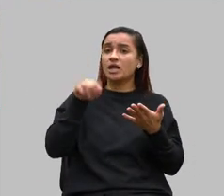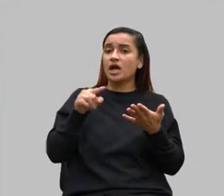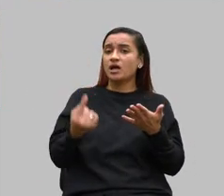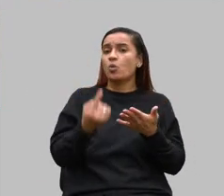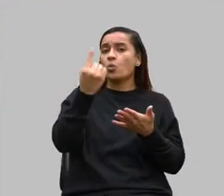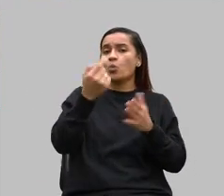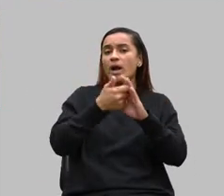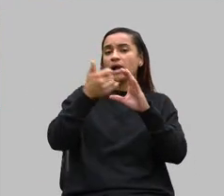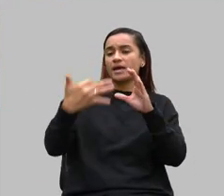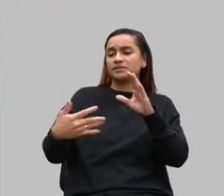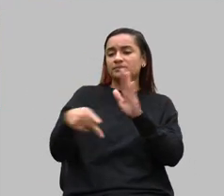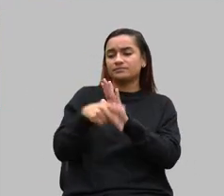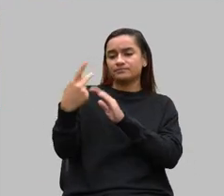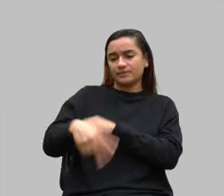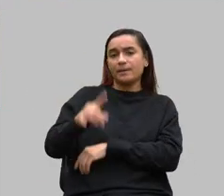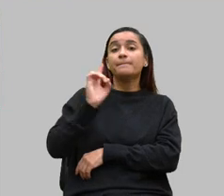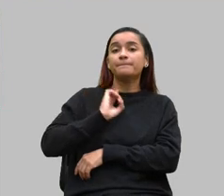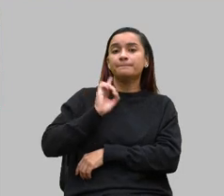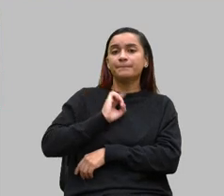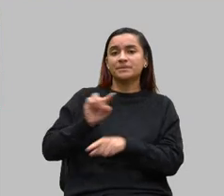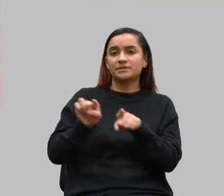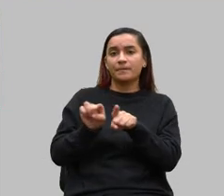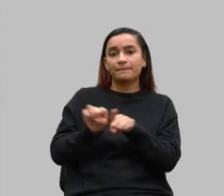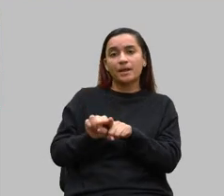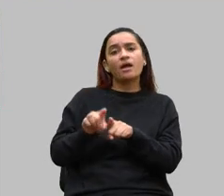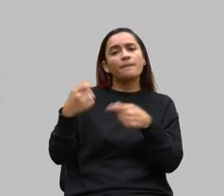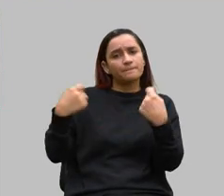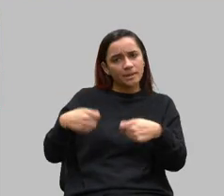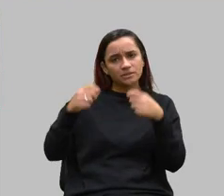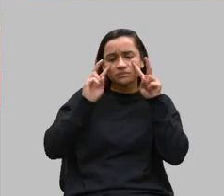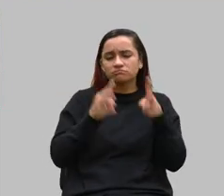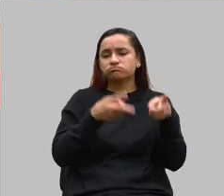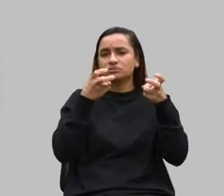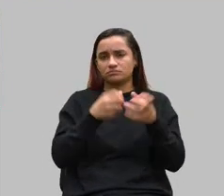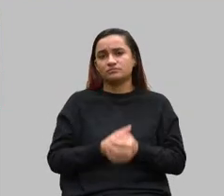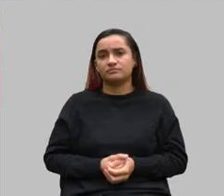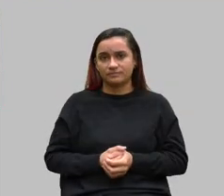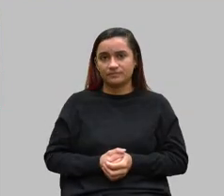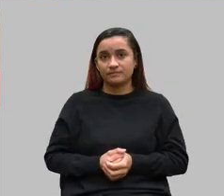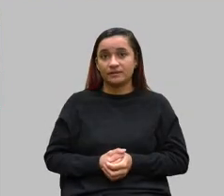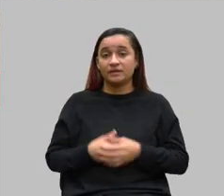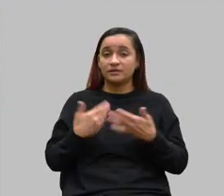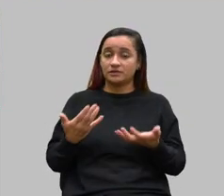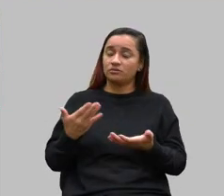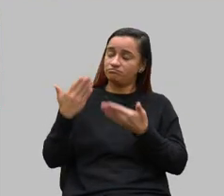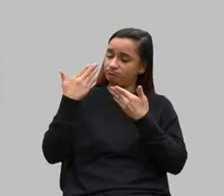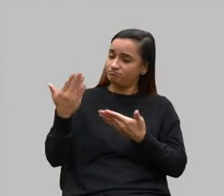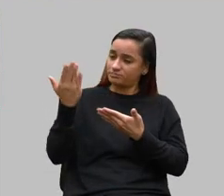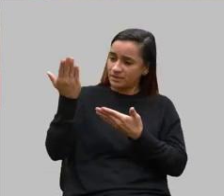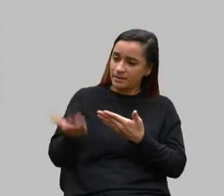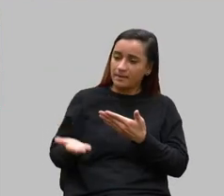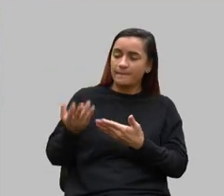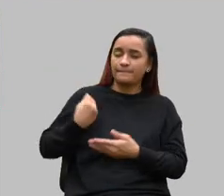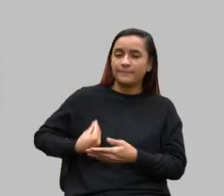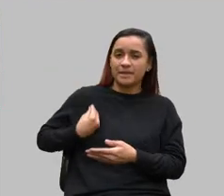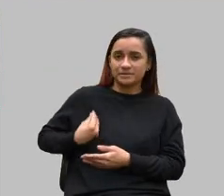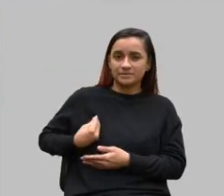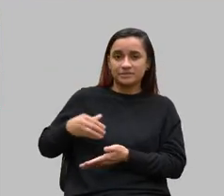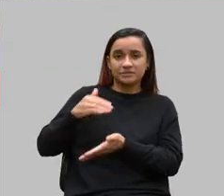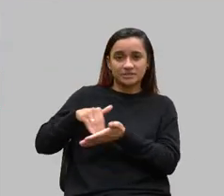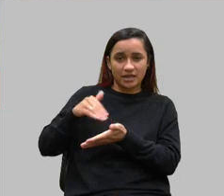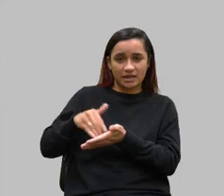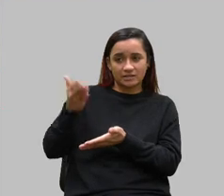característica de Minas Gerais que tem que ser levada em consideração aproveito a presença do secretário para que a o poder